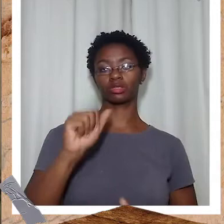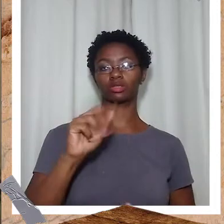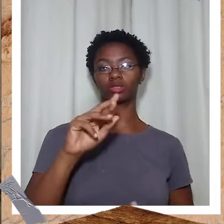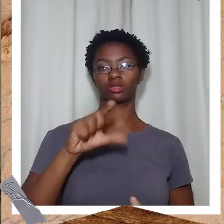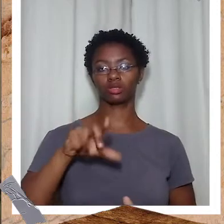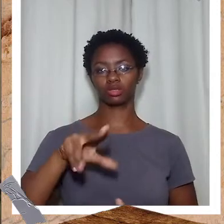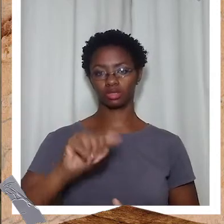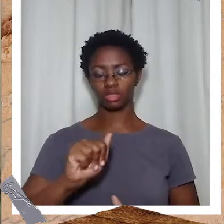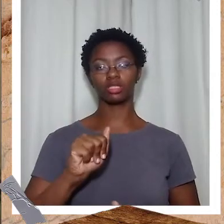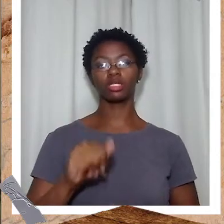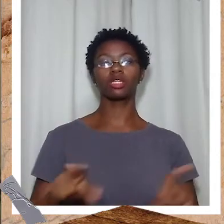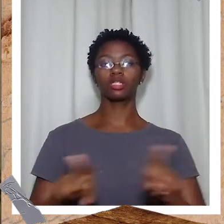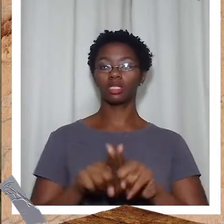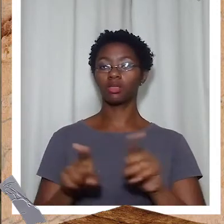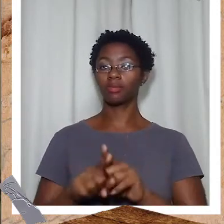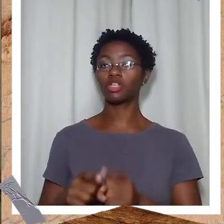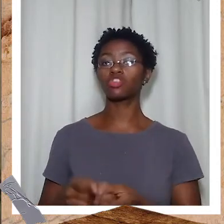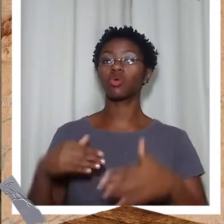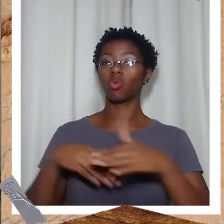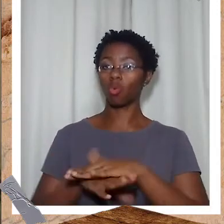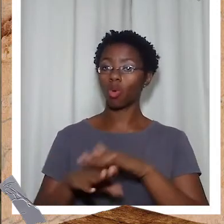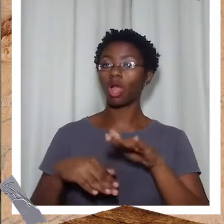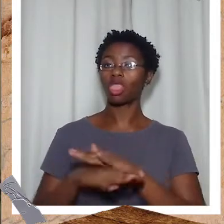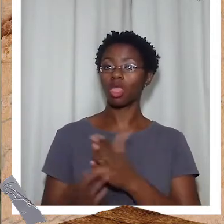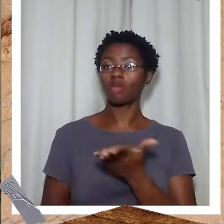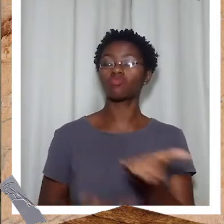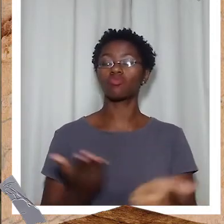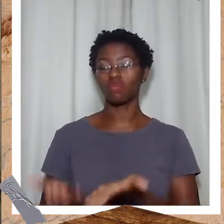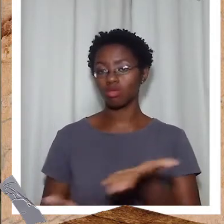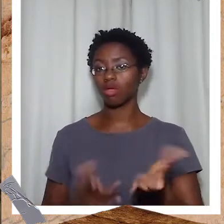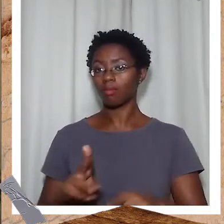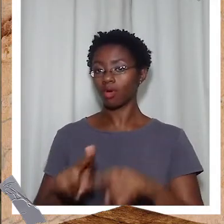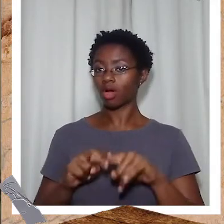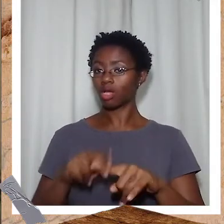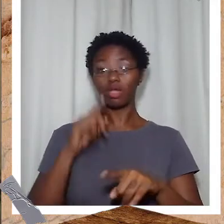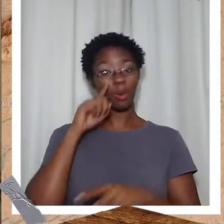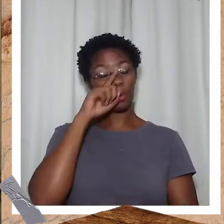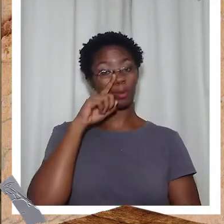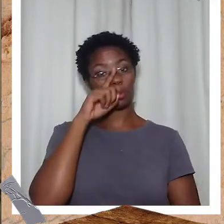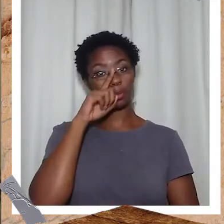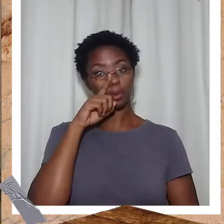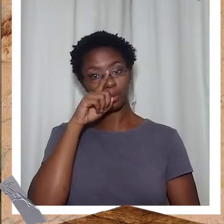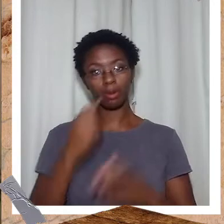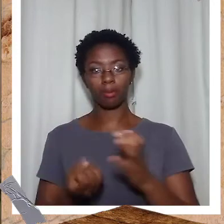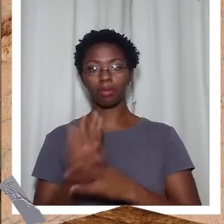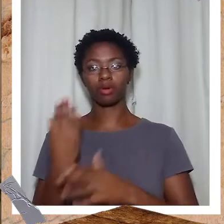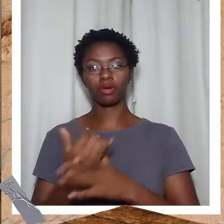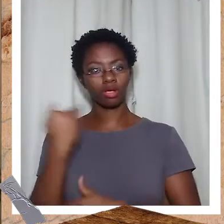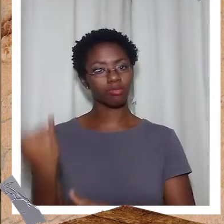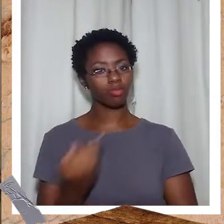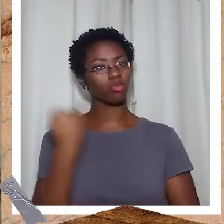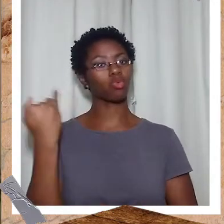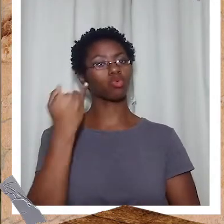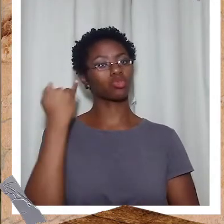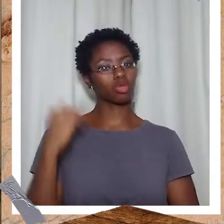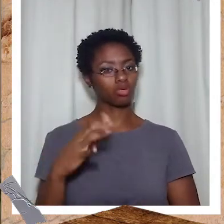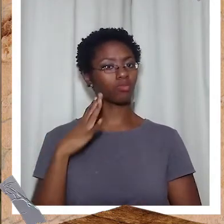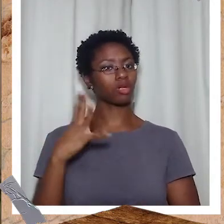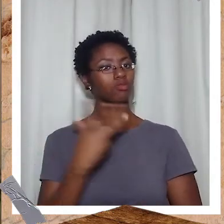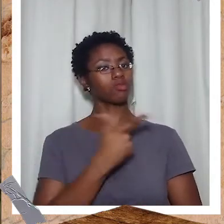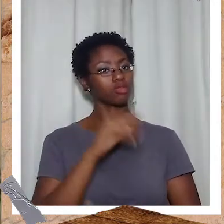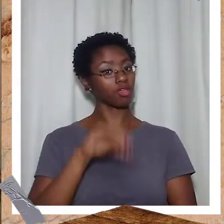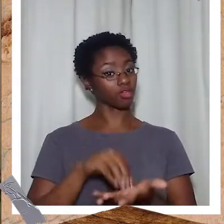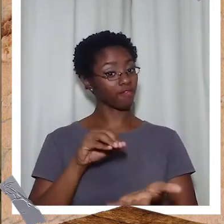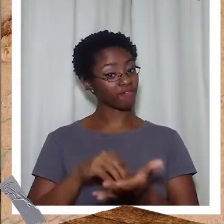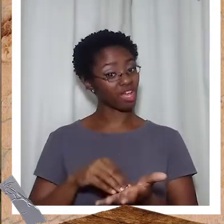de preservação, sobretudo, porque corremos o risco de uma produção tão importante, tão vasta e ainda pouco estudada,